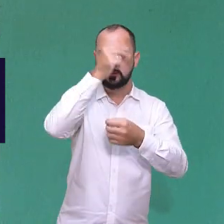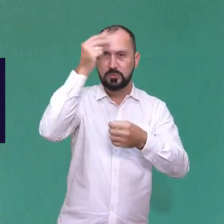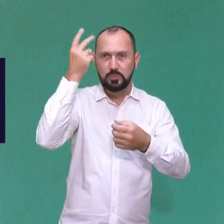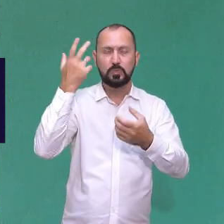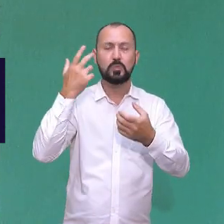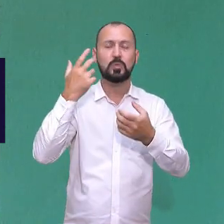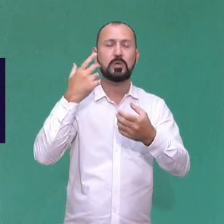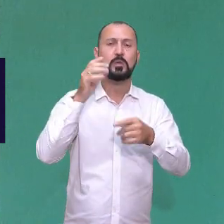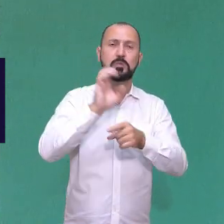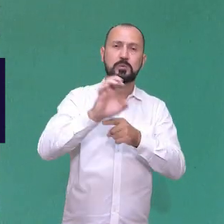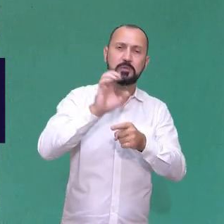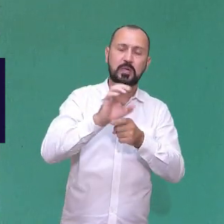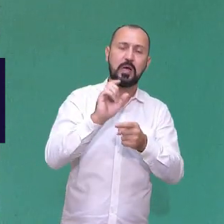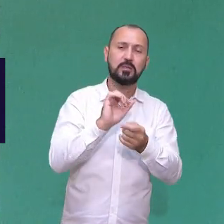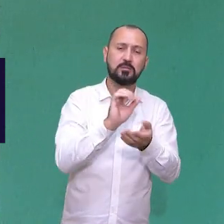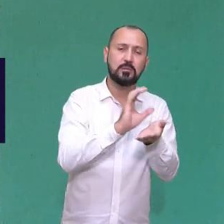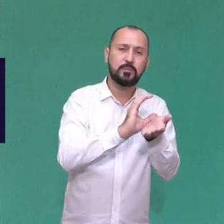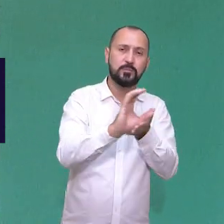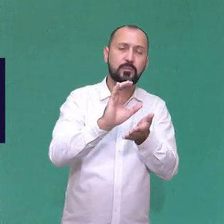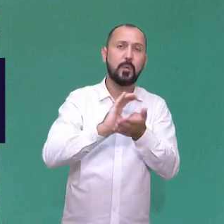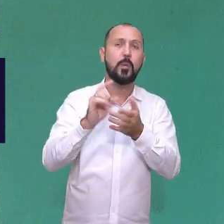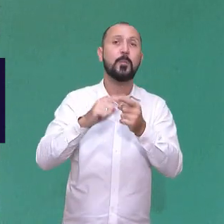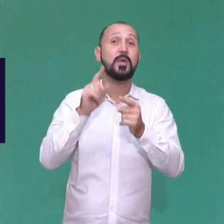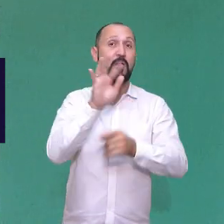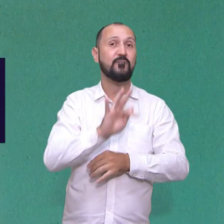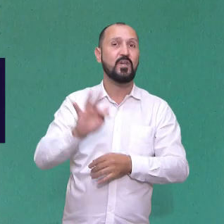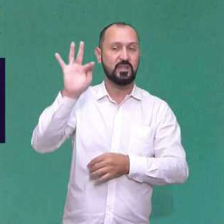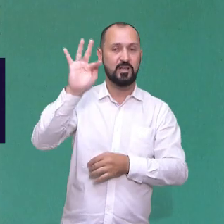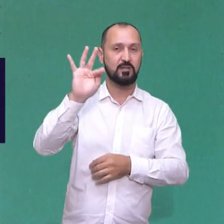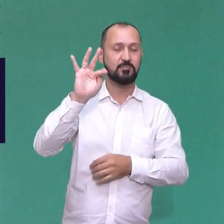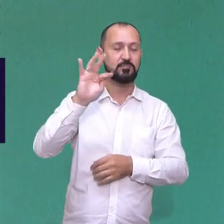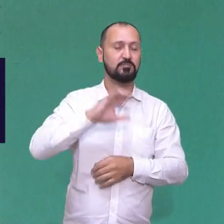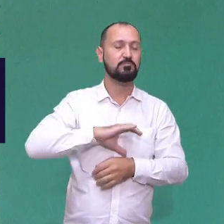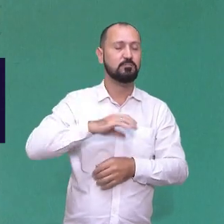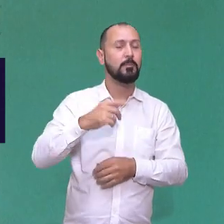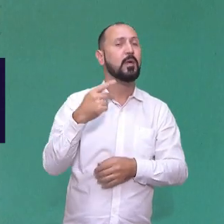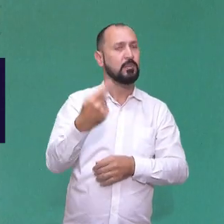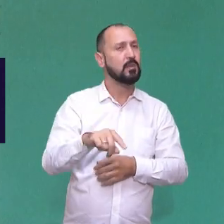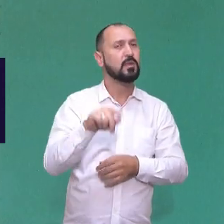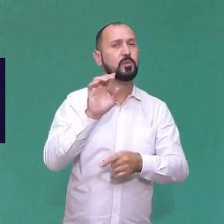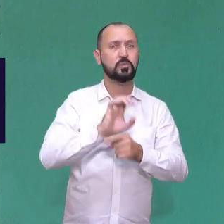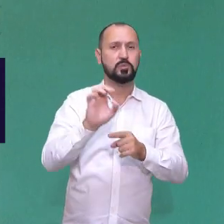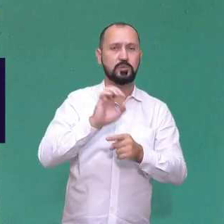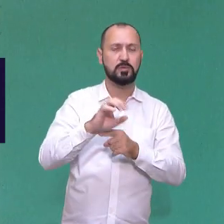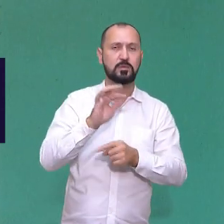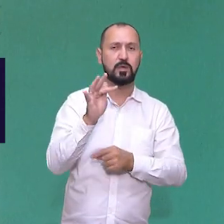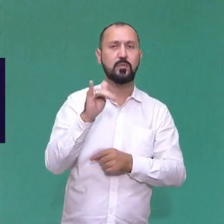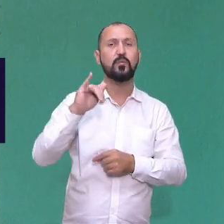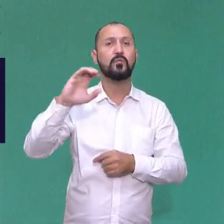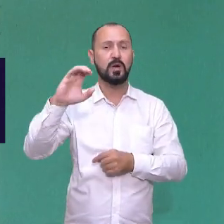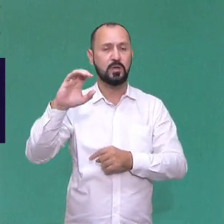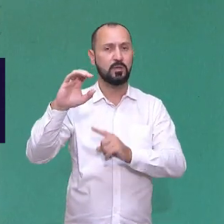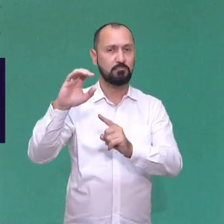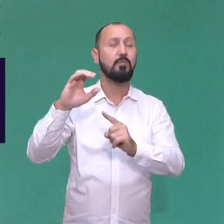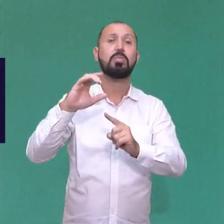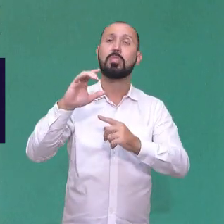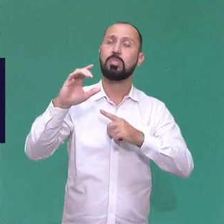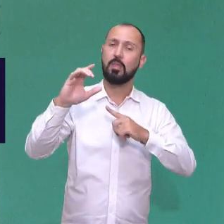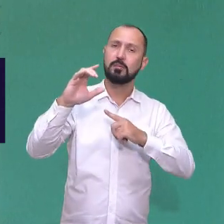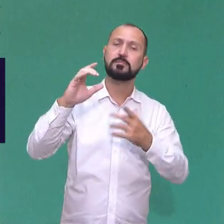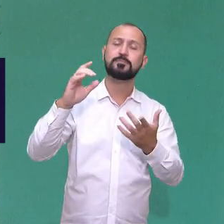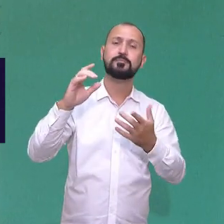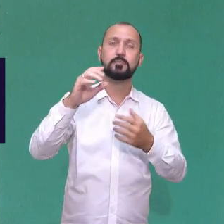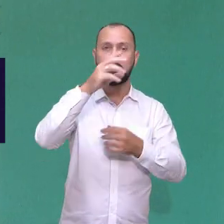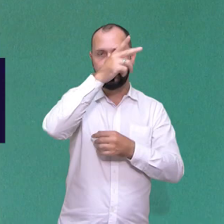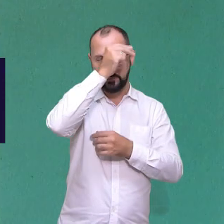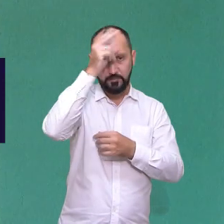que as prefeituras, os estados possam também financiar a cultura, porque a Lei Rouanet é um financiamento federal, mas tem financiamento aqui no